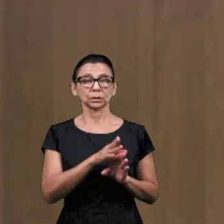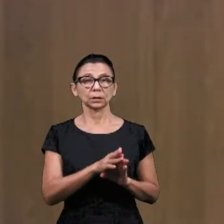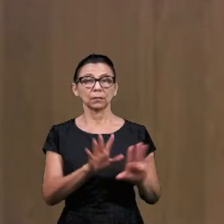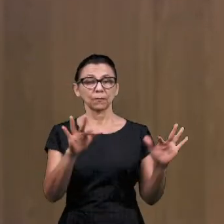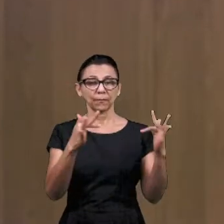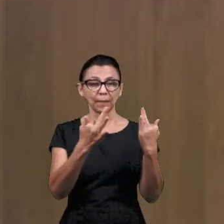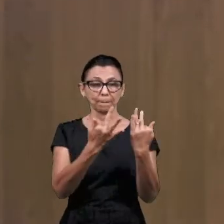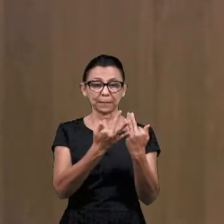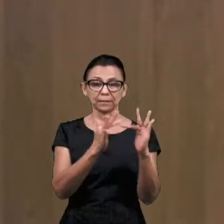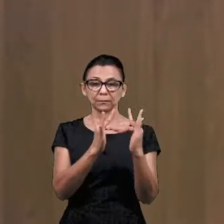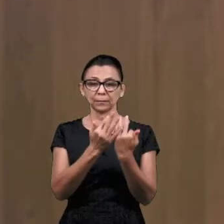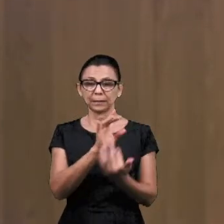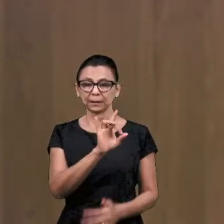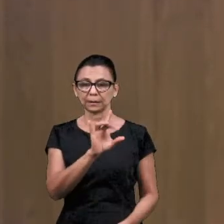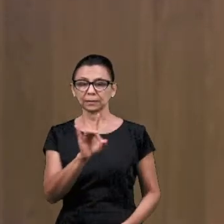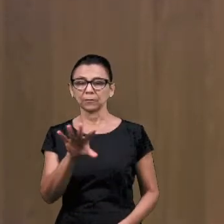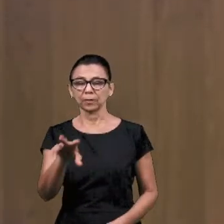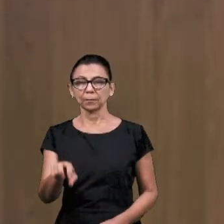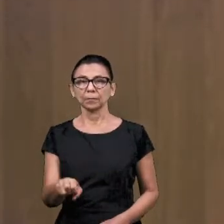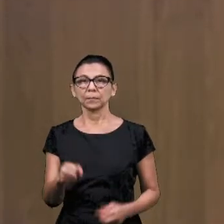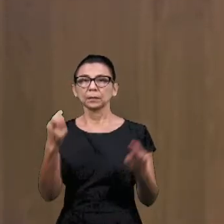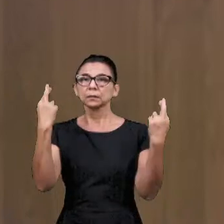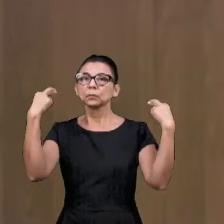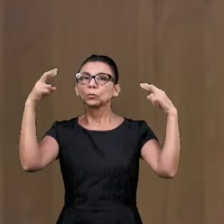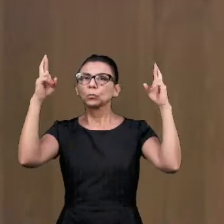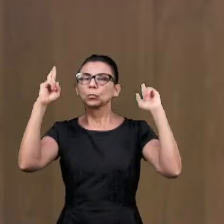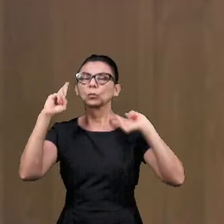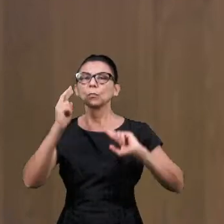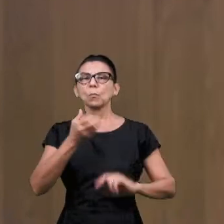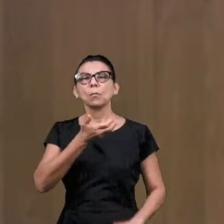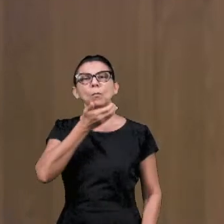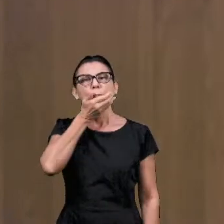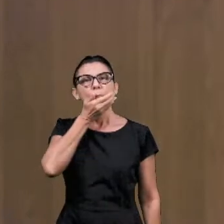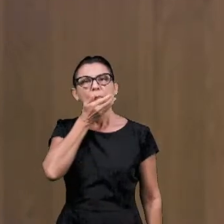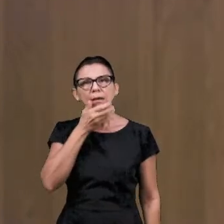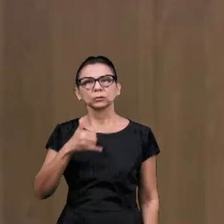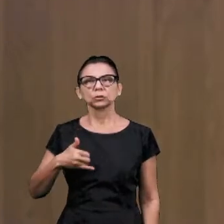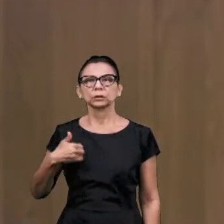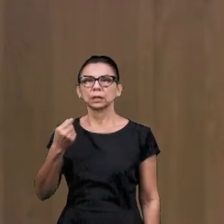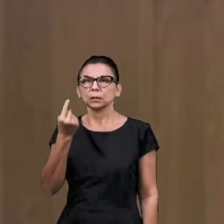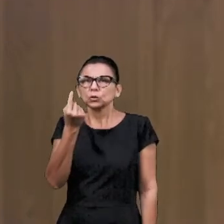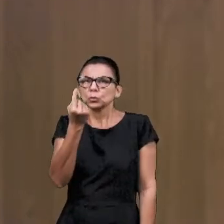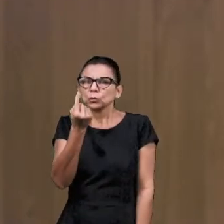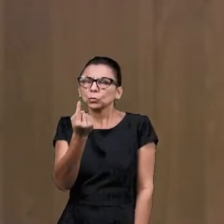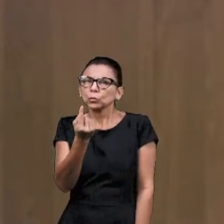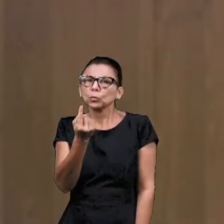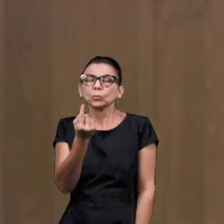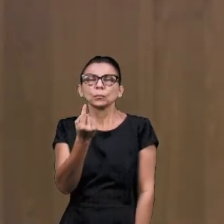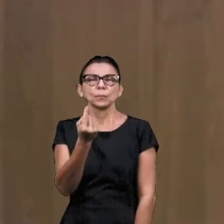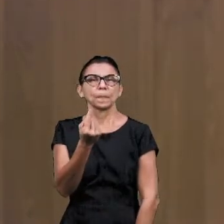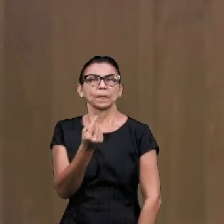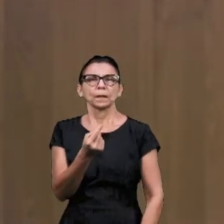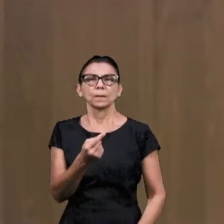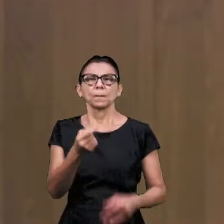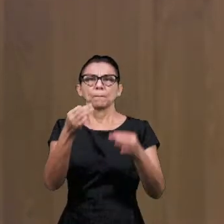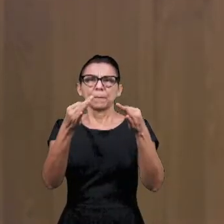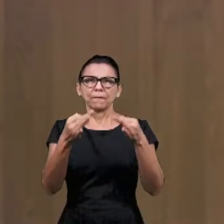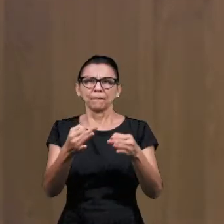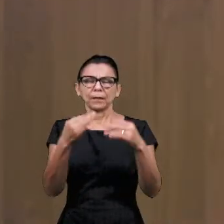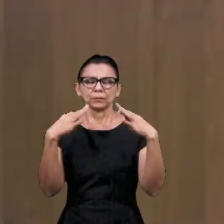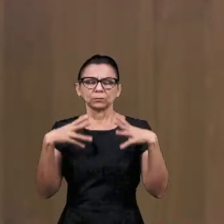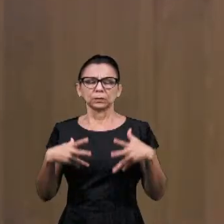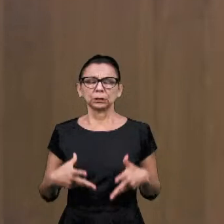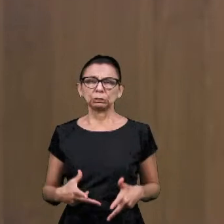família pegaria um cordeiro, macho de 1 ano, sem defeito, sacrificaria aquele cordeiro ao